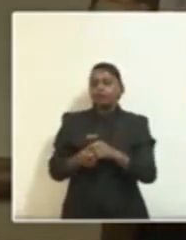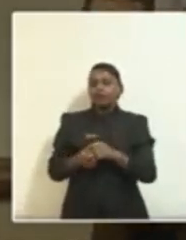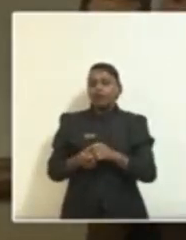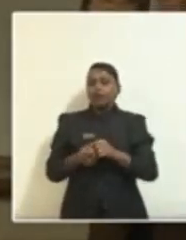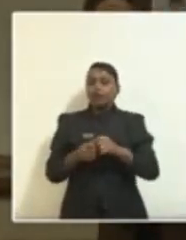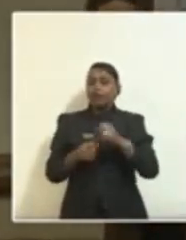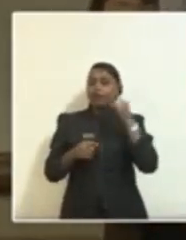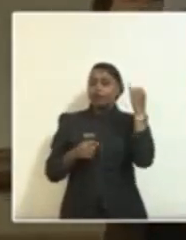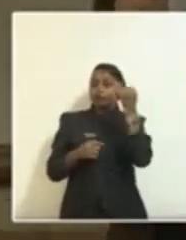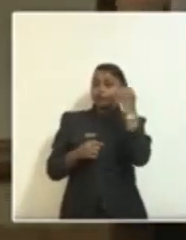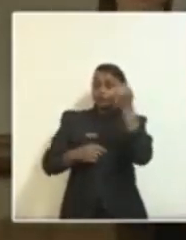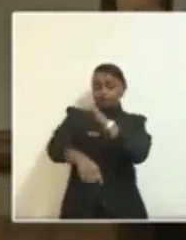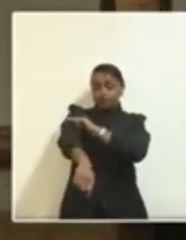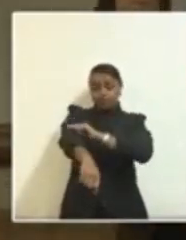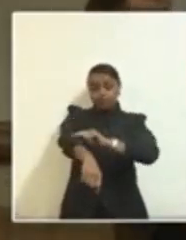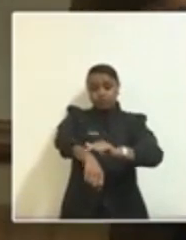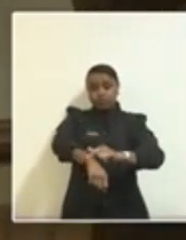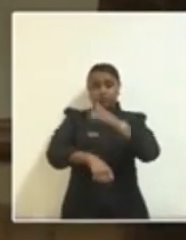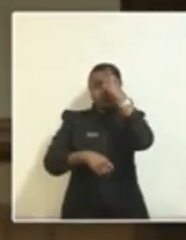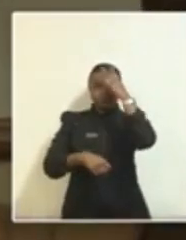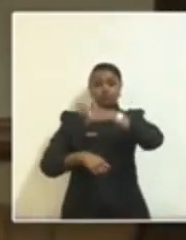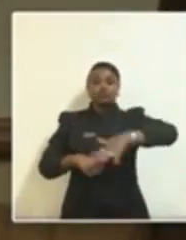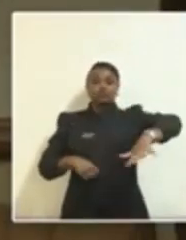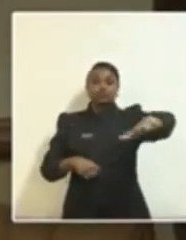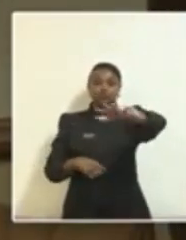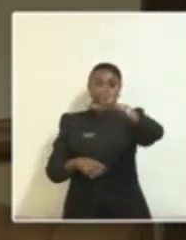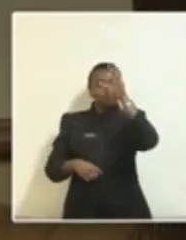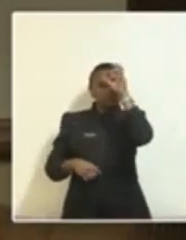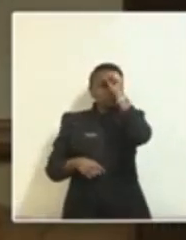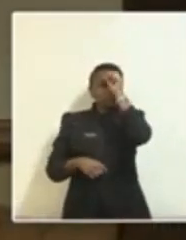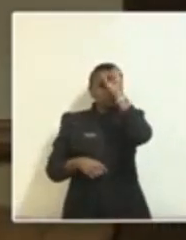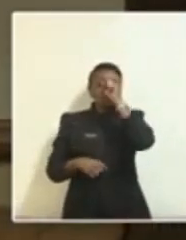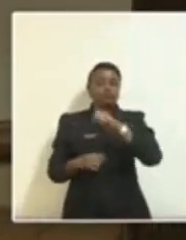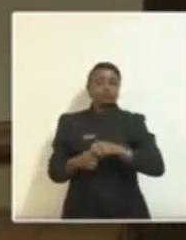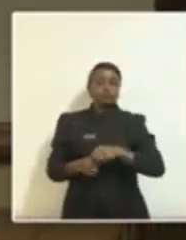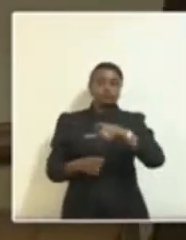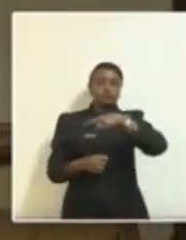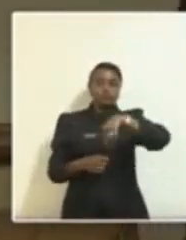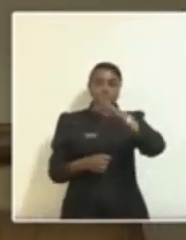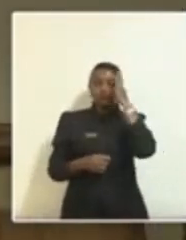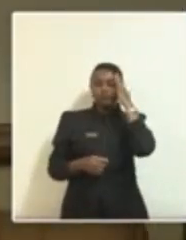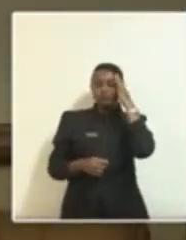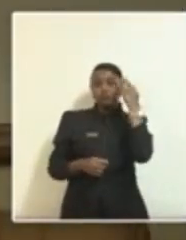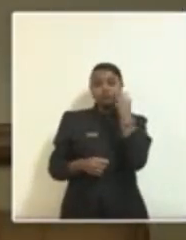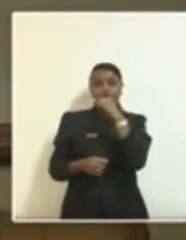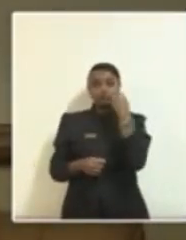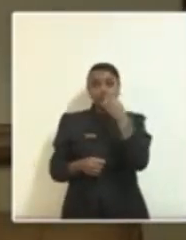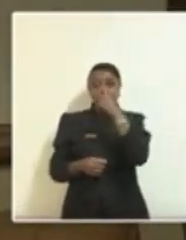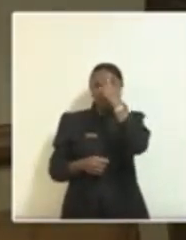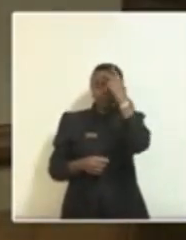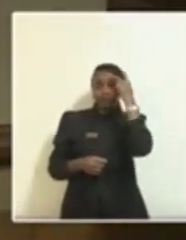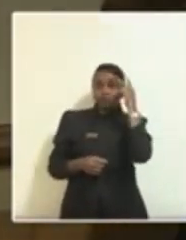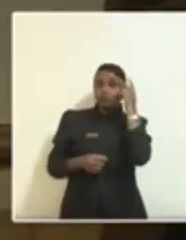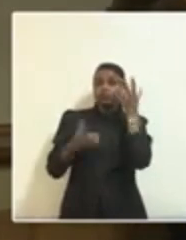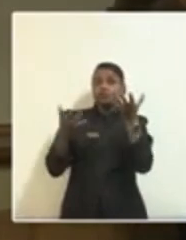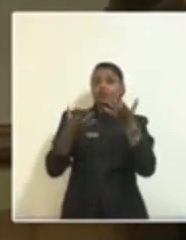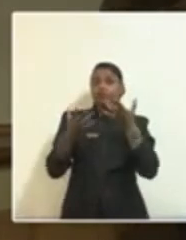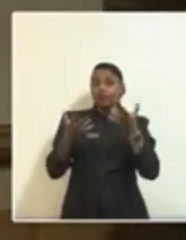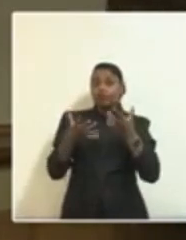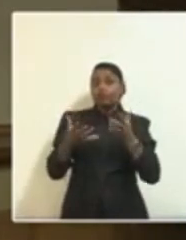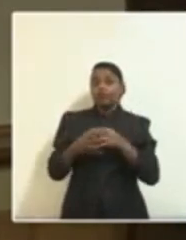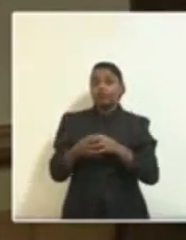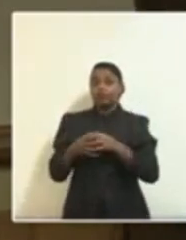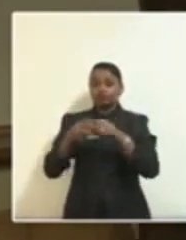semântica, é de educação do público. Tá? Essa incompreensão é aproveitada pelos interessados na desproteção